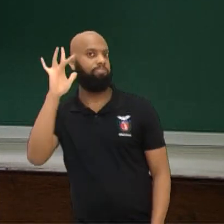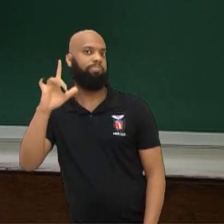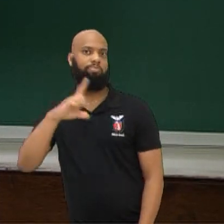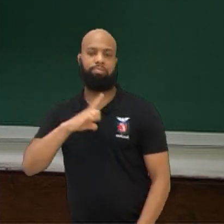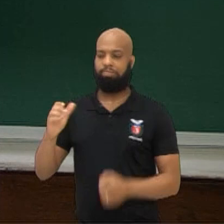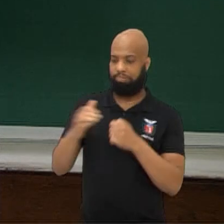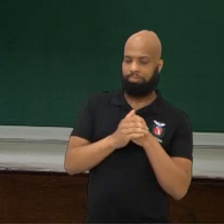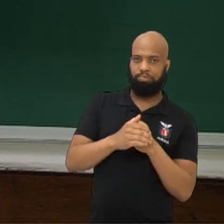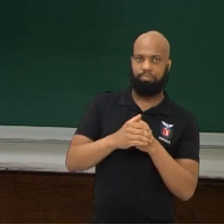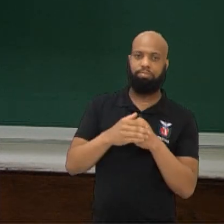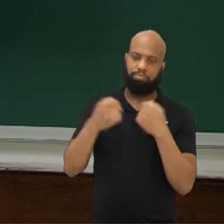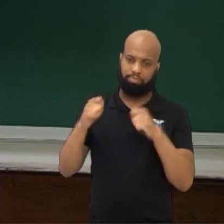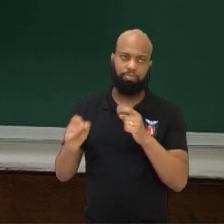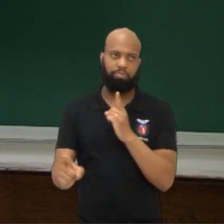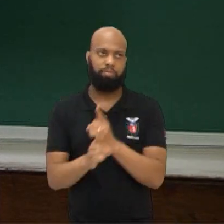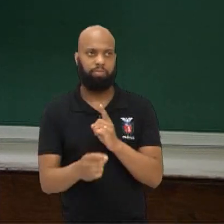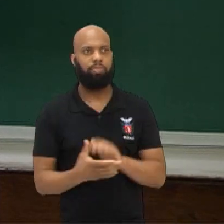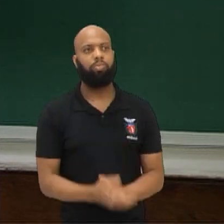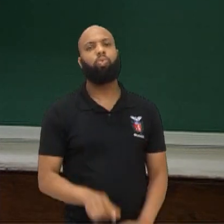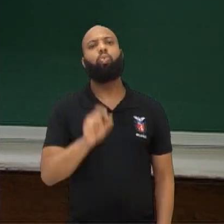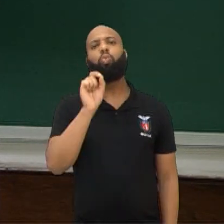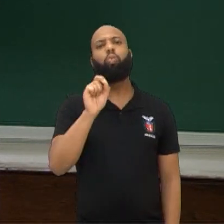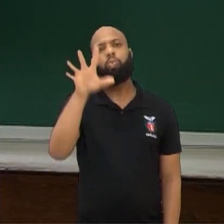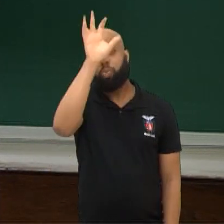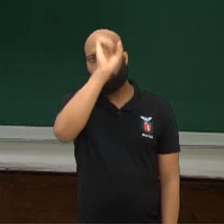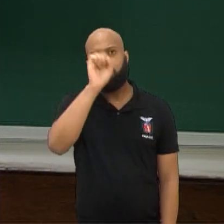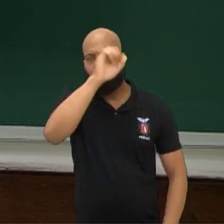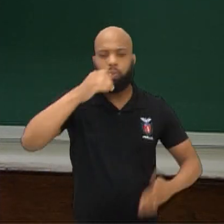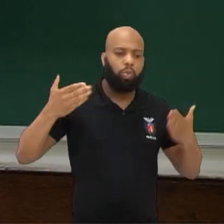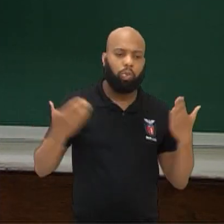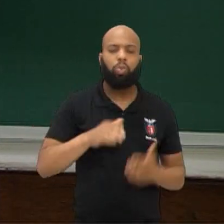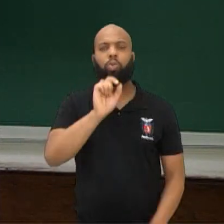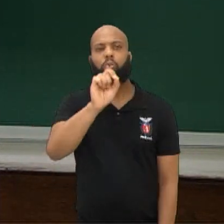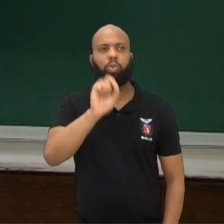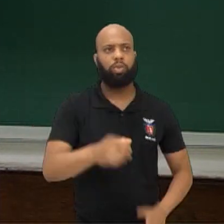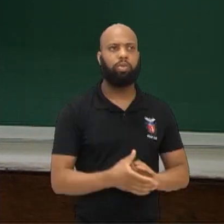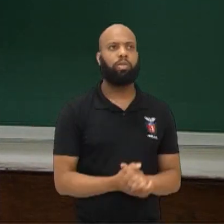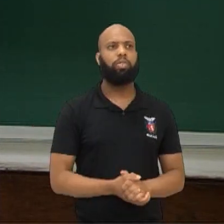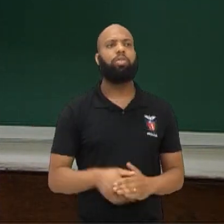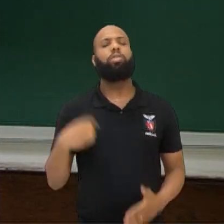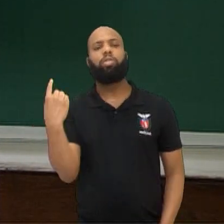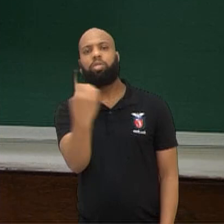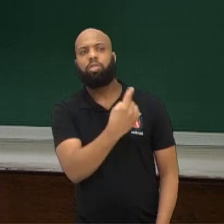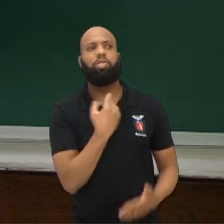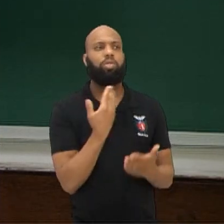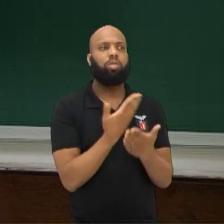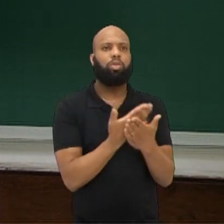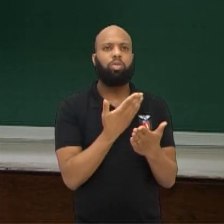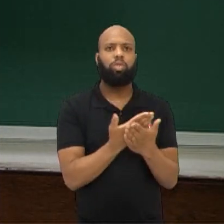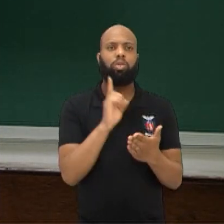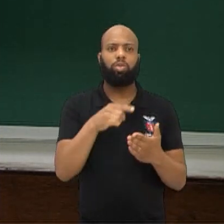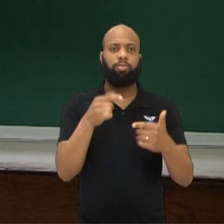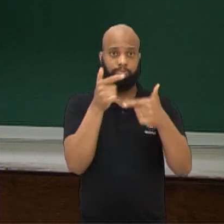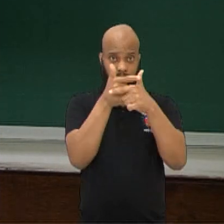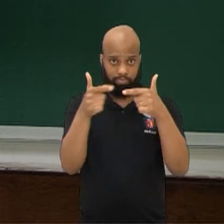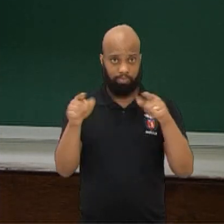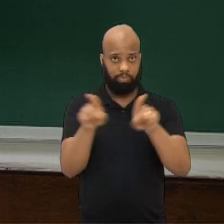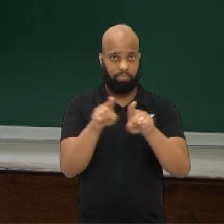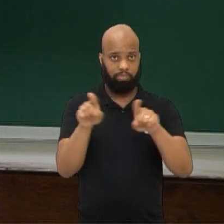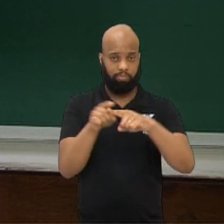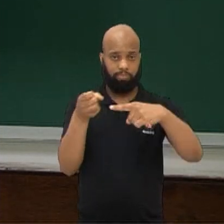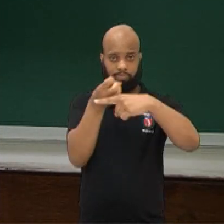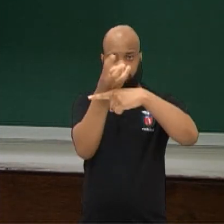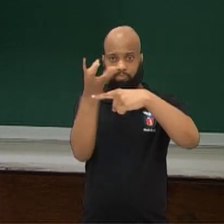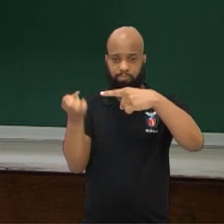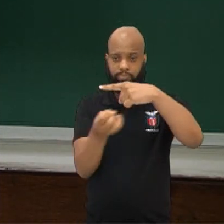termo, né? Então, lembrando que, o que a gente estudou nessa aula, né? Então, essas razão e proporção,